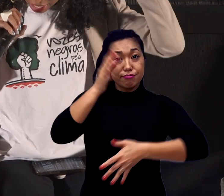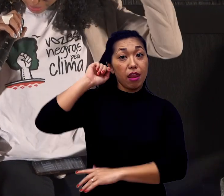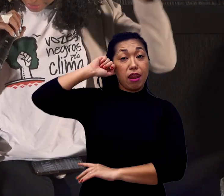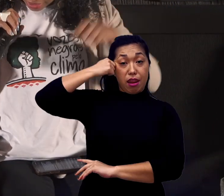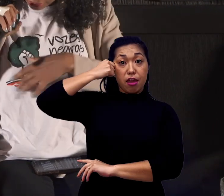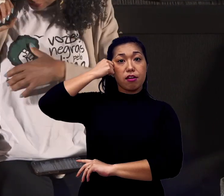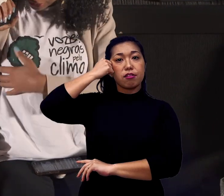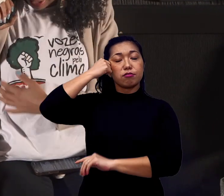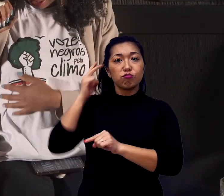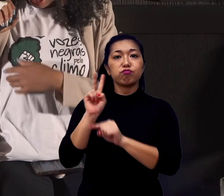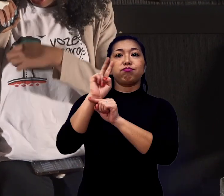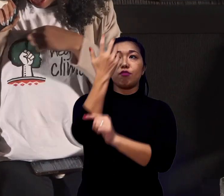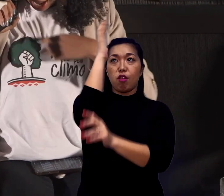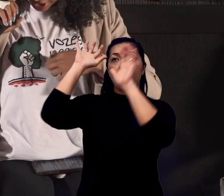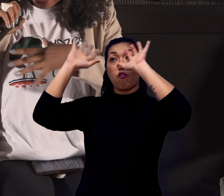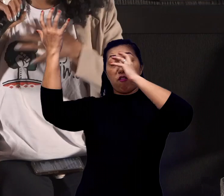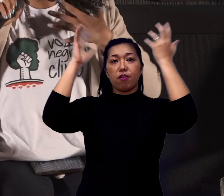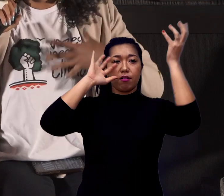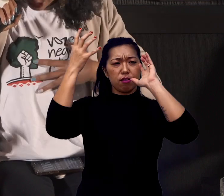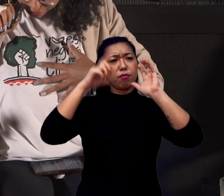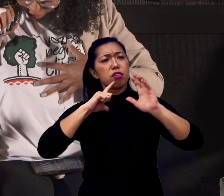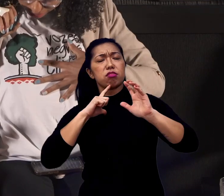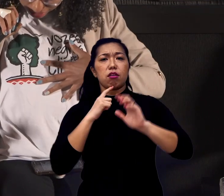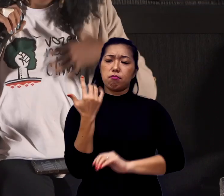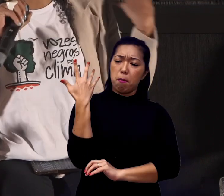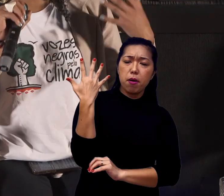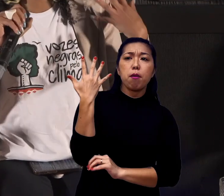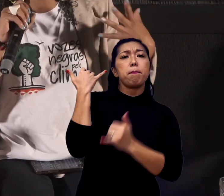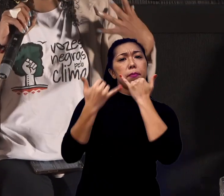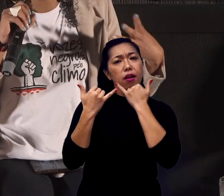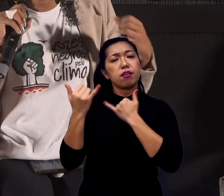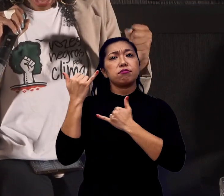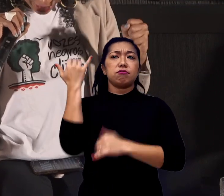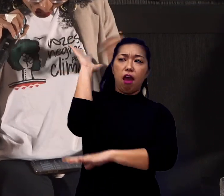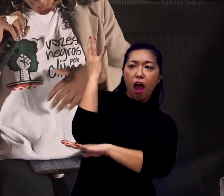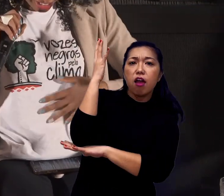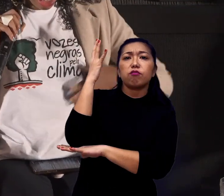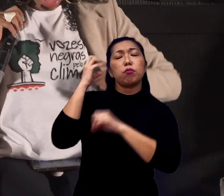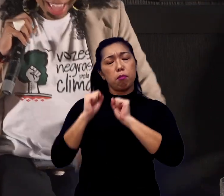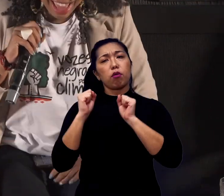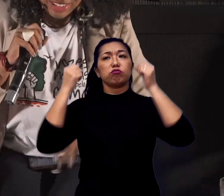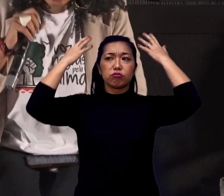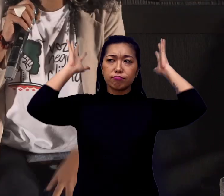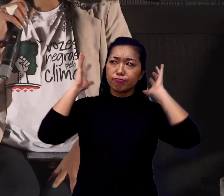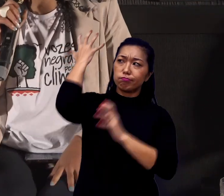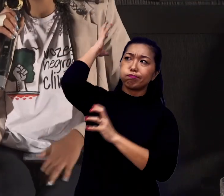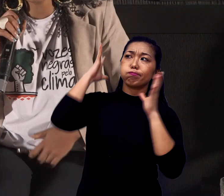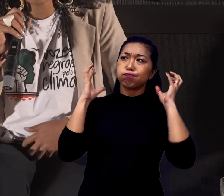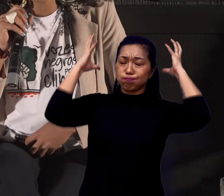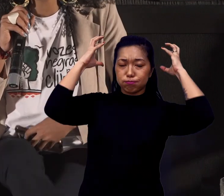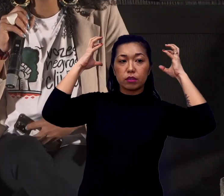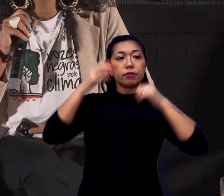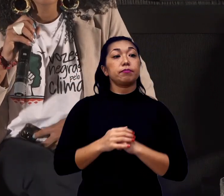logo, que é uma mão, uma árvore, que também pode parecer um cabelo, dependendo da sua criatividade. Estou de calça